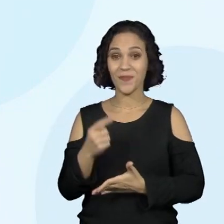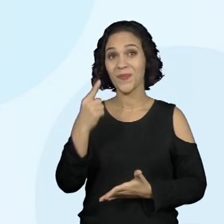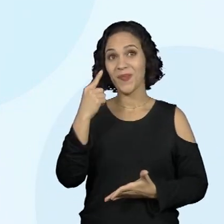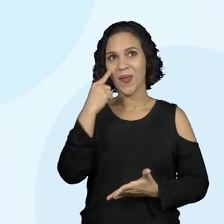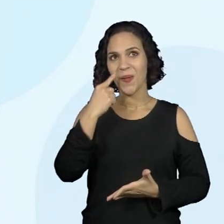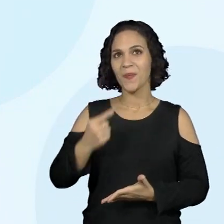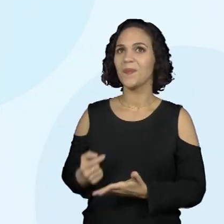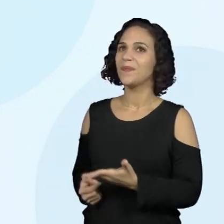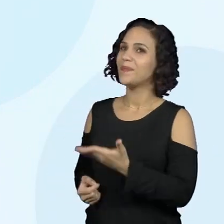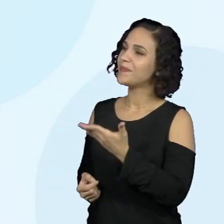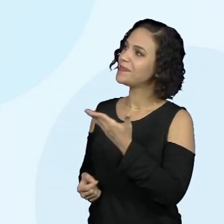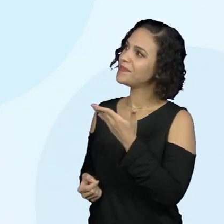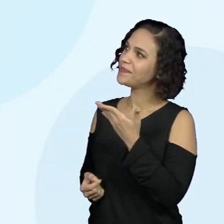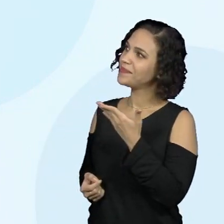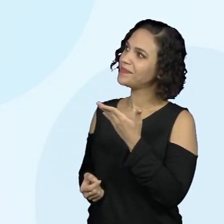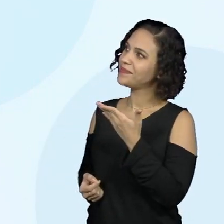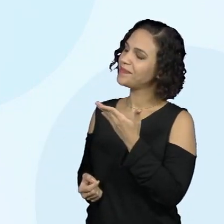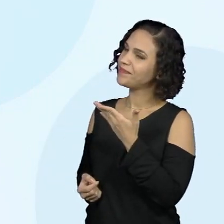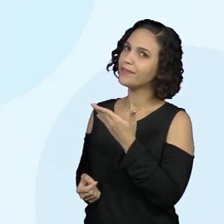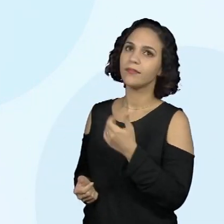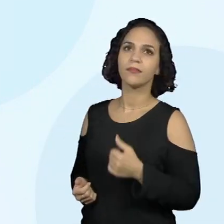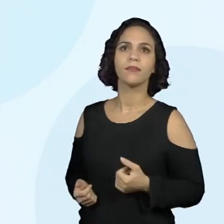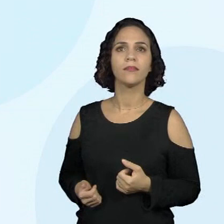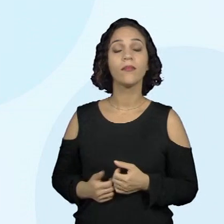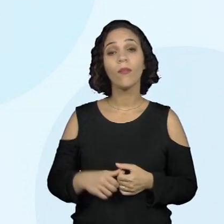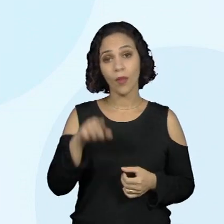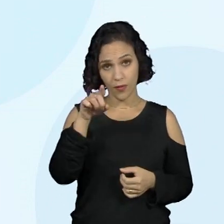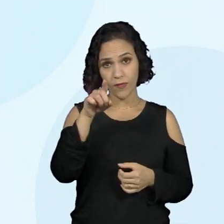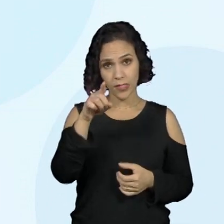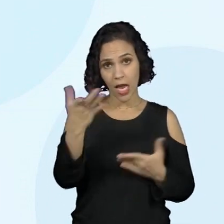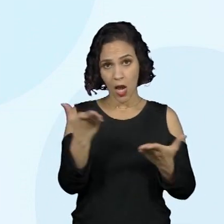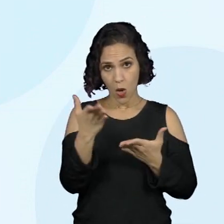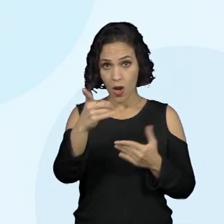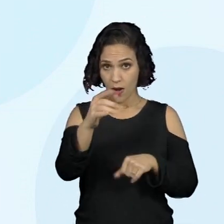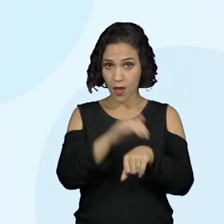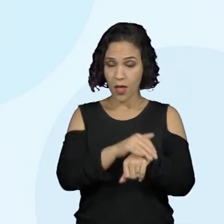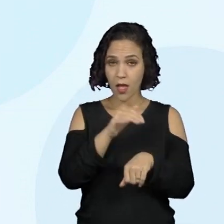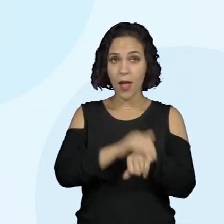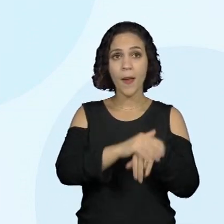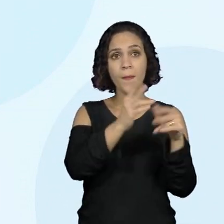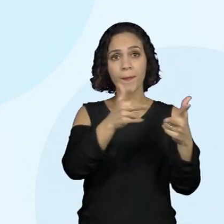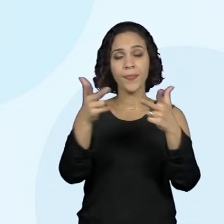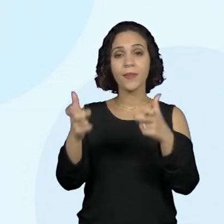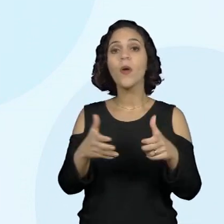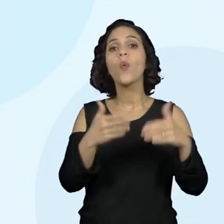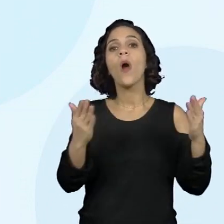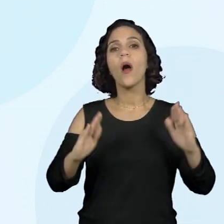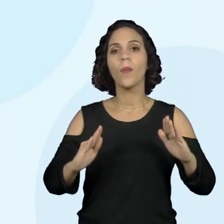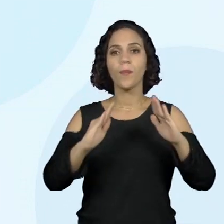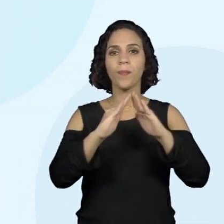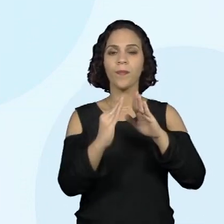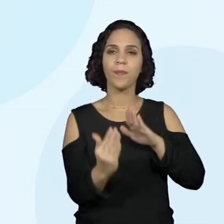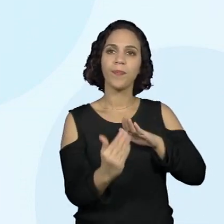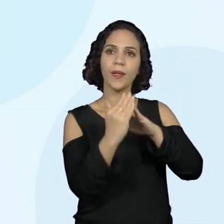Observando as imagens que estão na tela, eu quero que vocês identifiquem as pirâmides. Observem